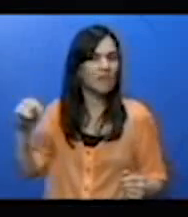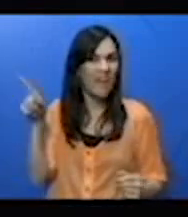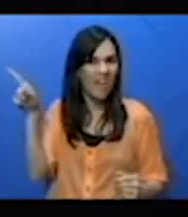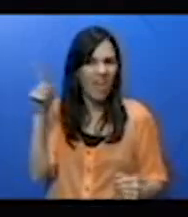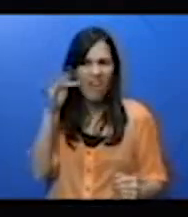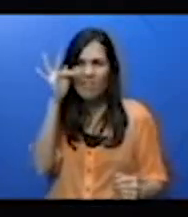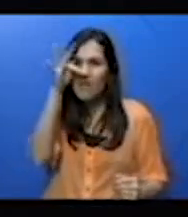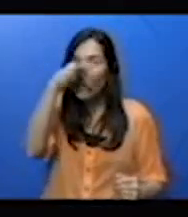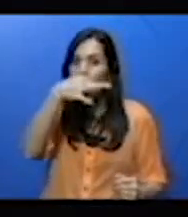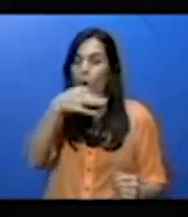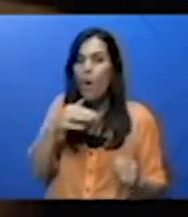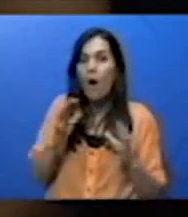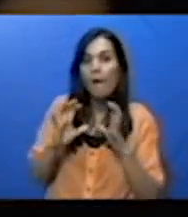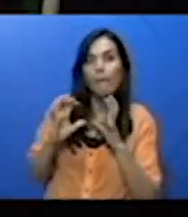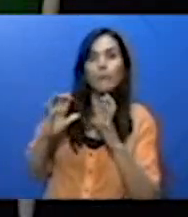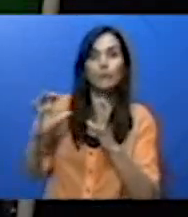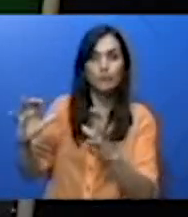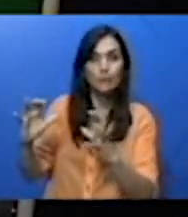teimosa, cabeçuda,